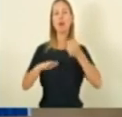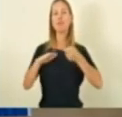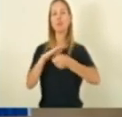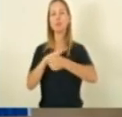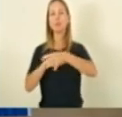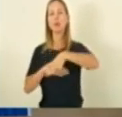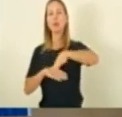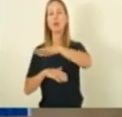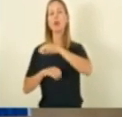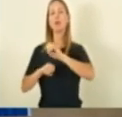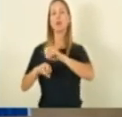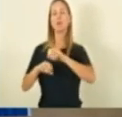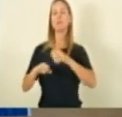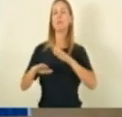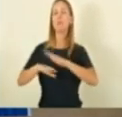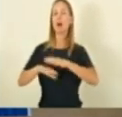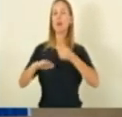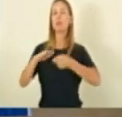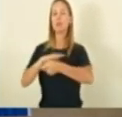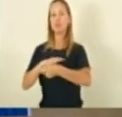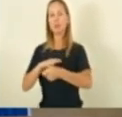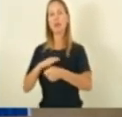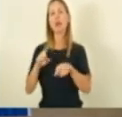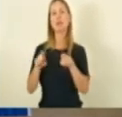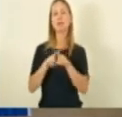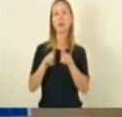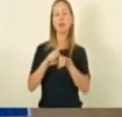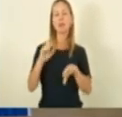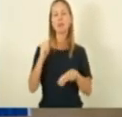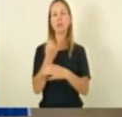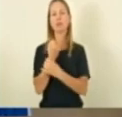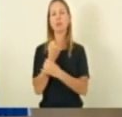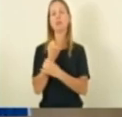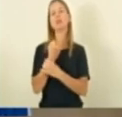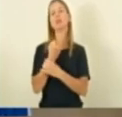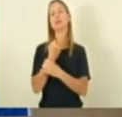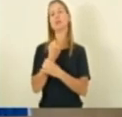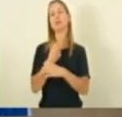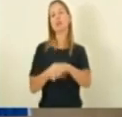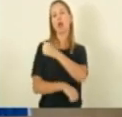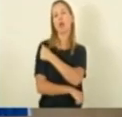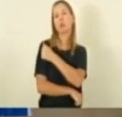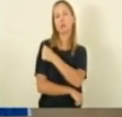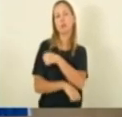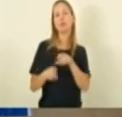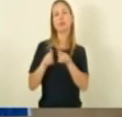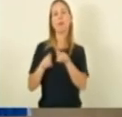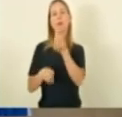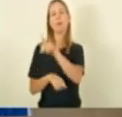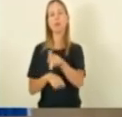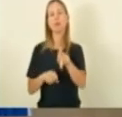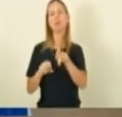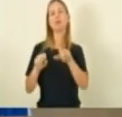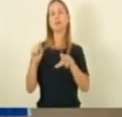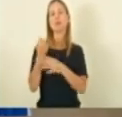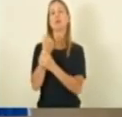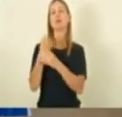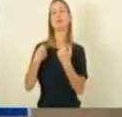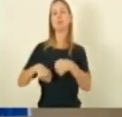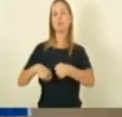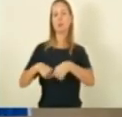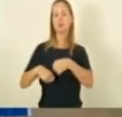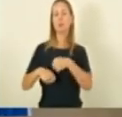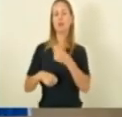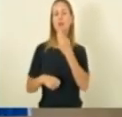investimento para a educação na área da segurança de professores e alunos da escola. E aquilo que a gente vem falando, e que eu falei